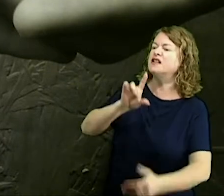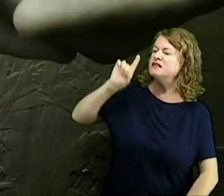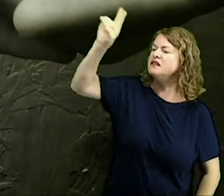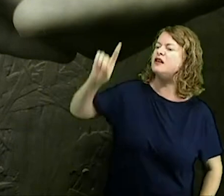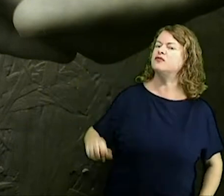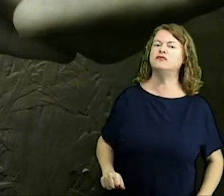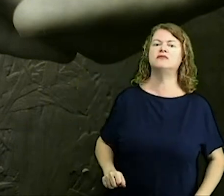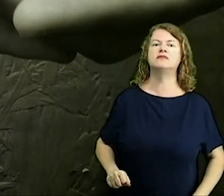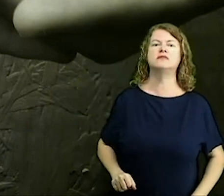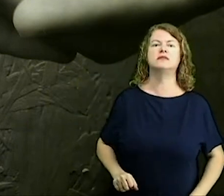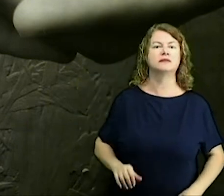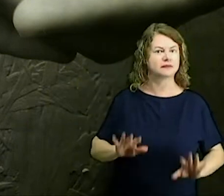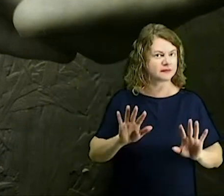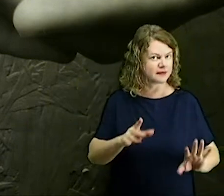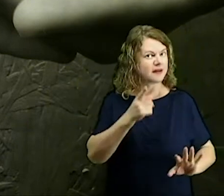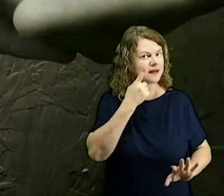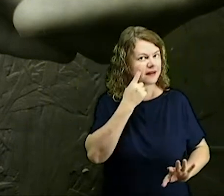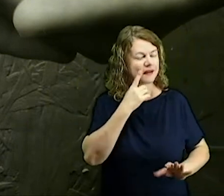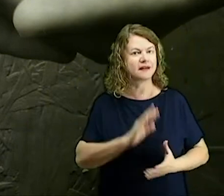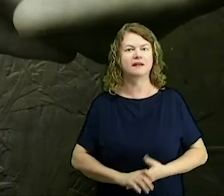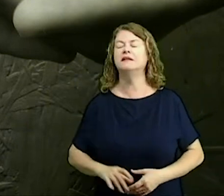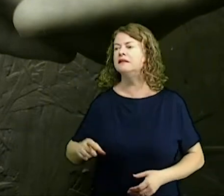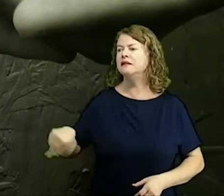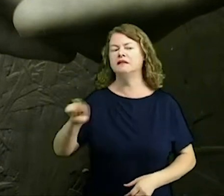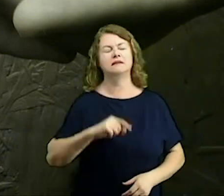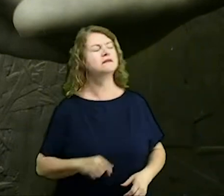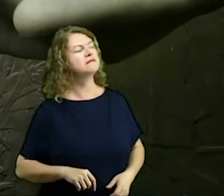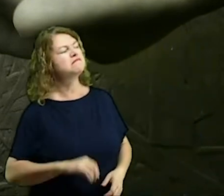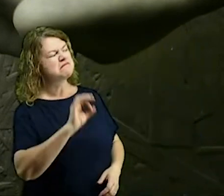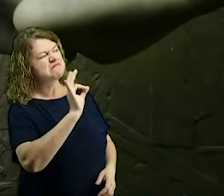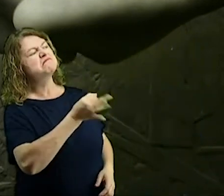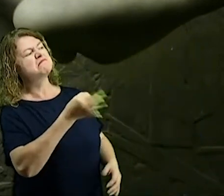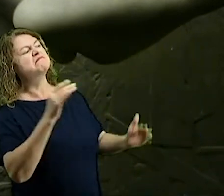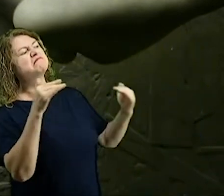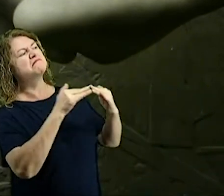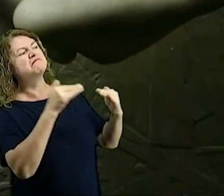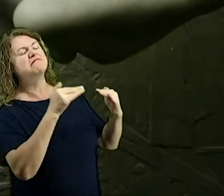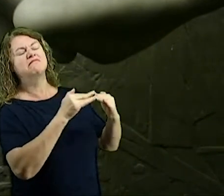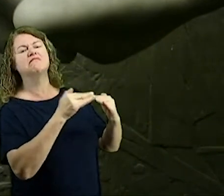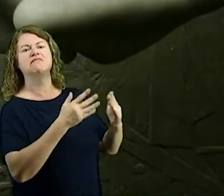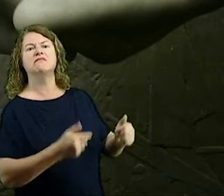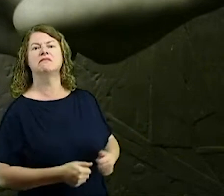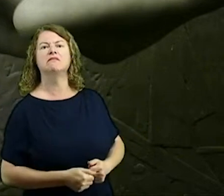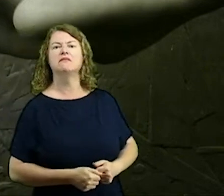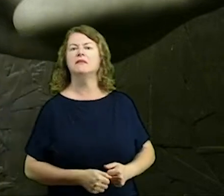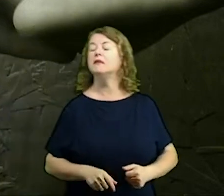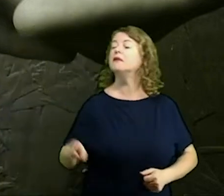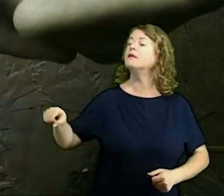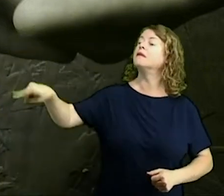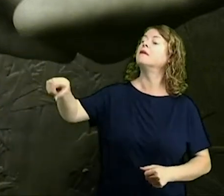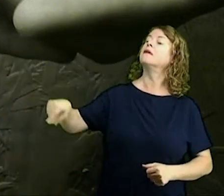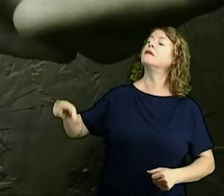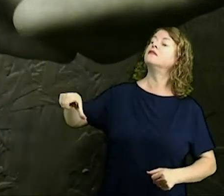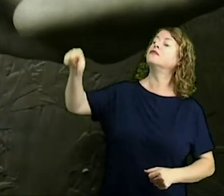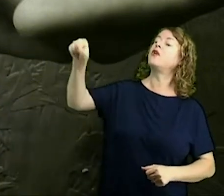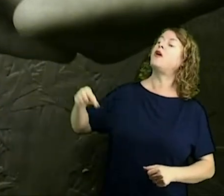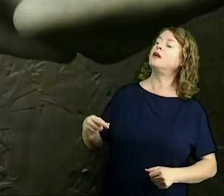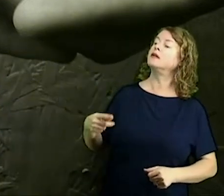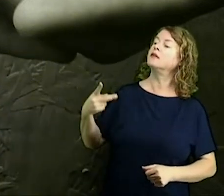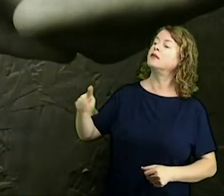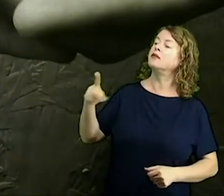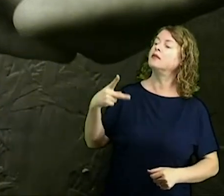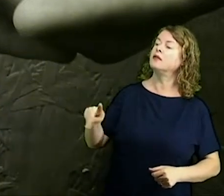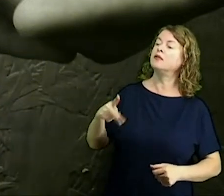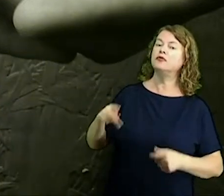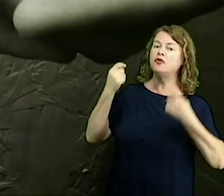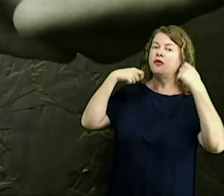o povo respondeu dizendo: é boa essa palavra. E disse Elias aos profetas de Baal: escolhei para vós uns dos bezerros e preparai o primeiro, porque sois